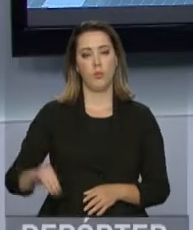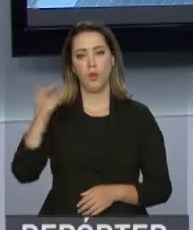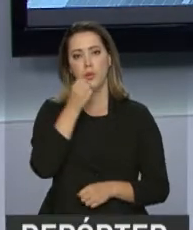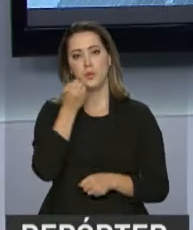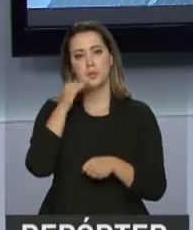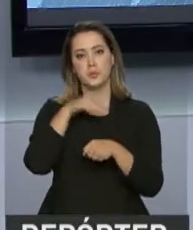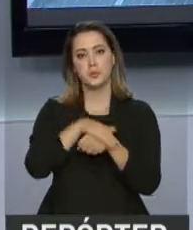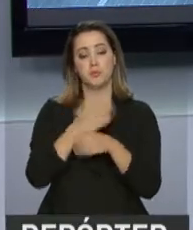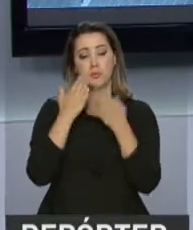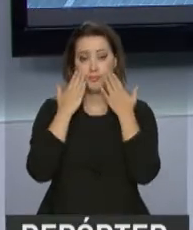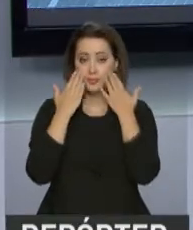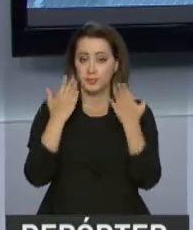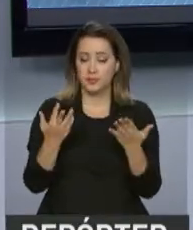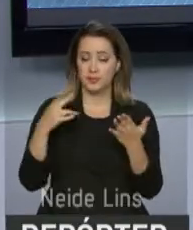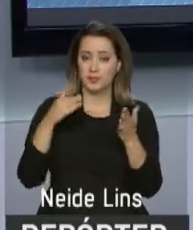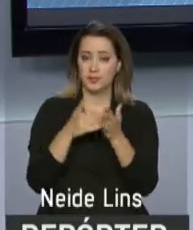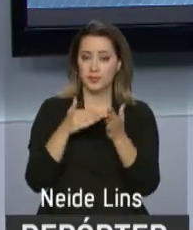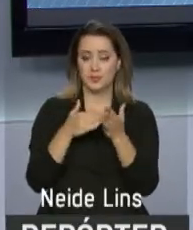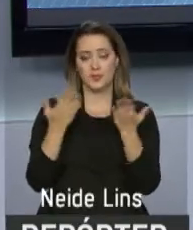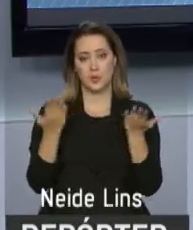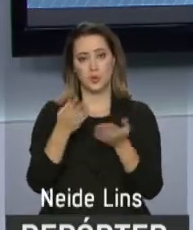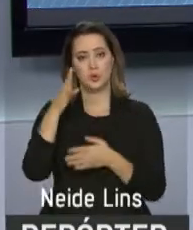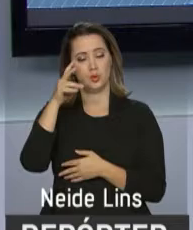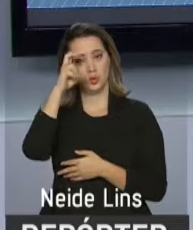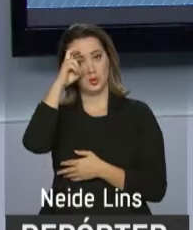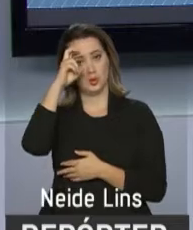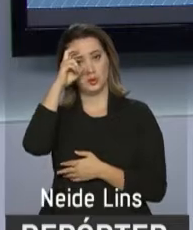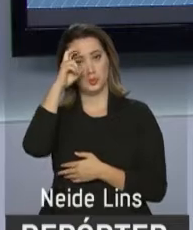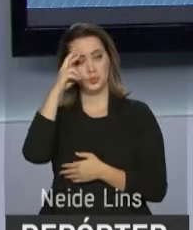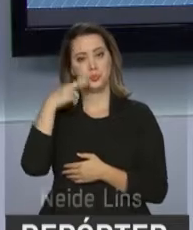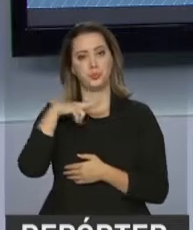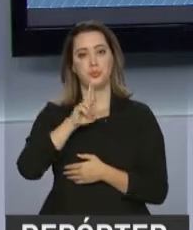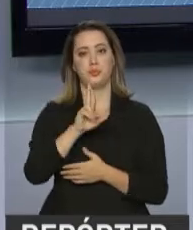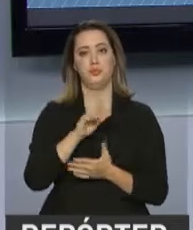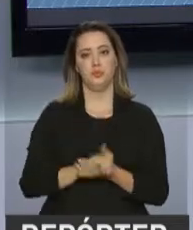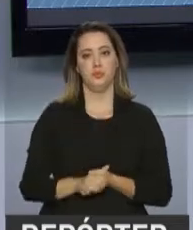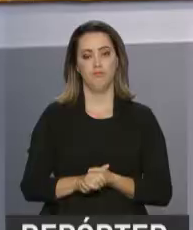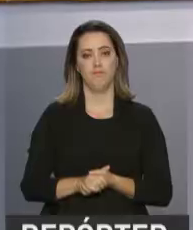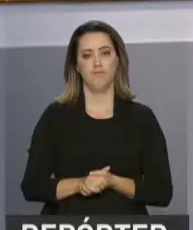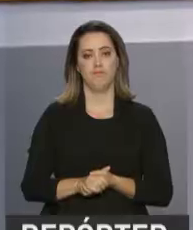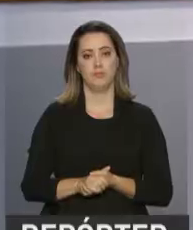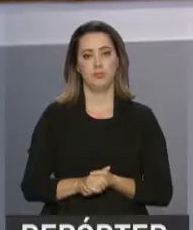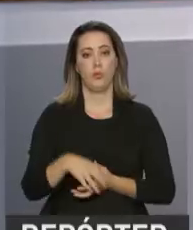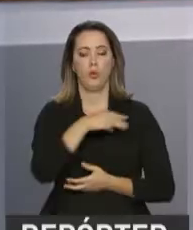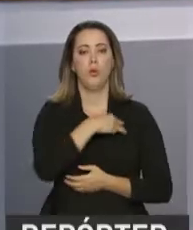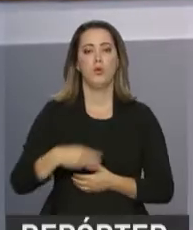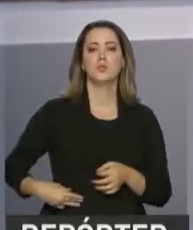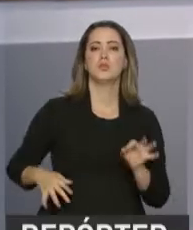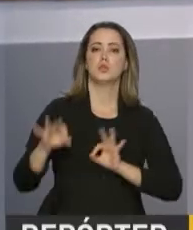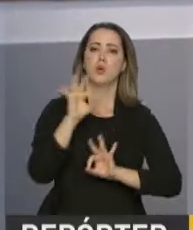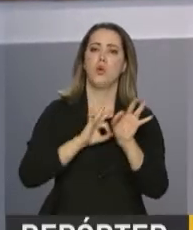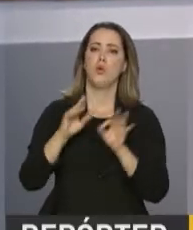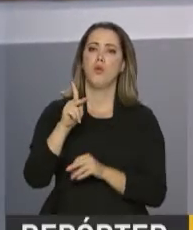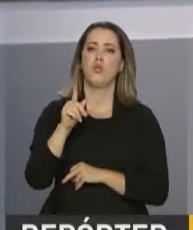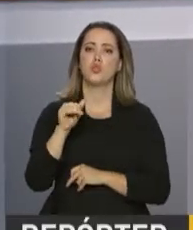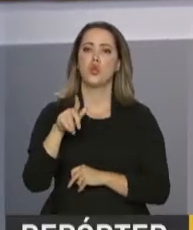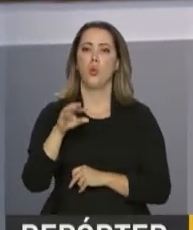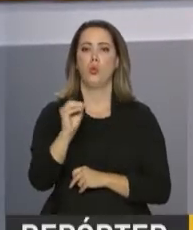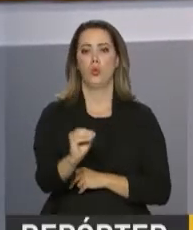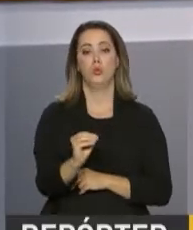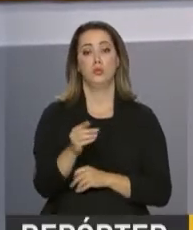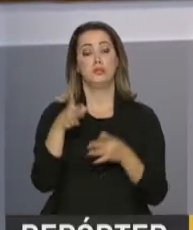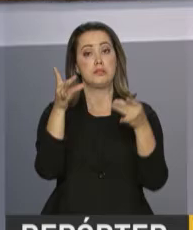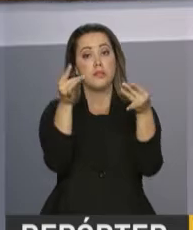Olá, boa noite. No ar, a última edição desta quinta-feira do Repórter NBR. O ministro do Planejamento, Diogo